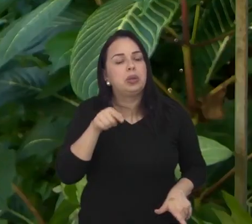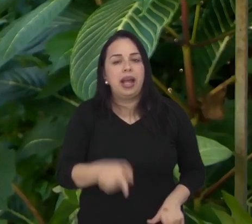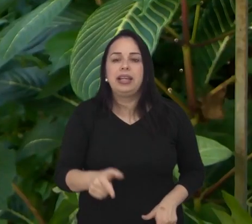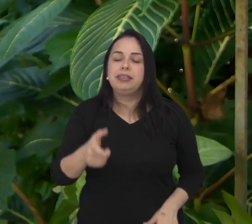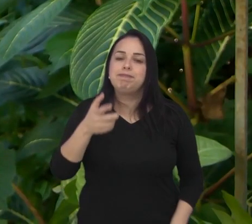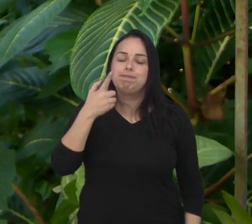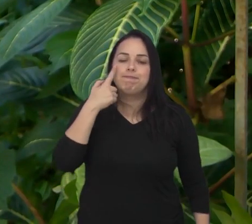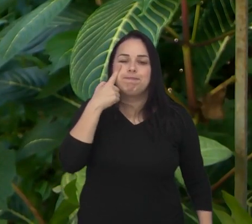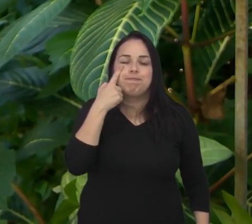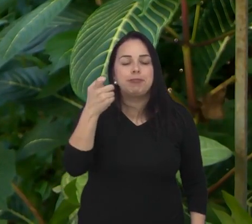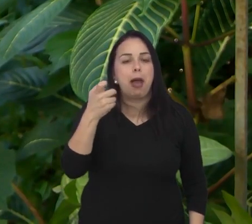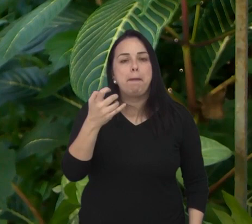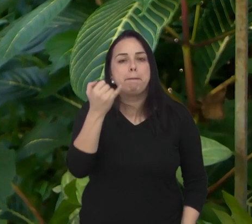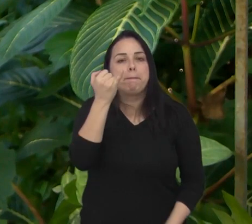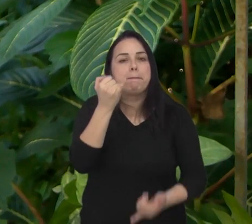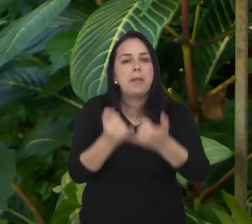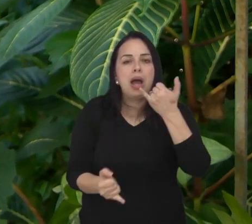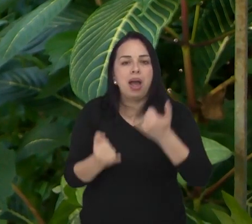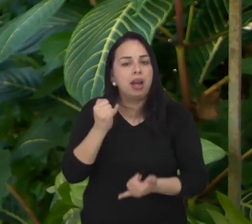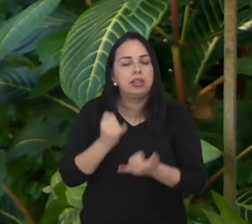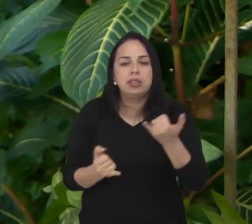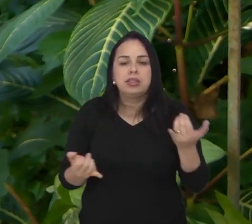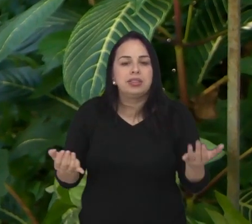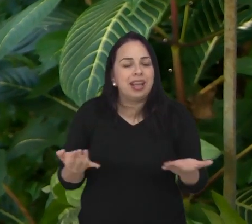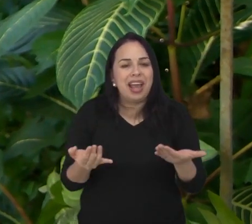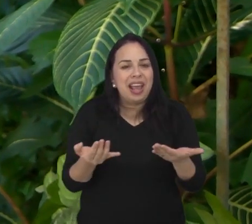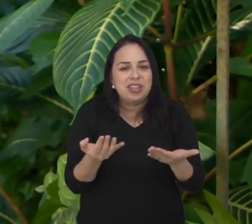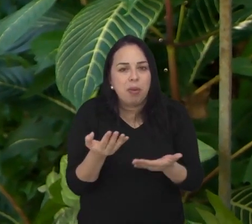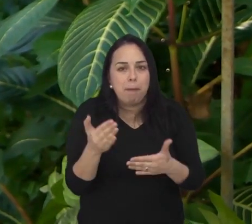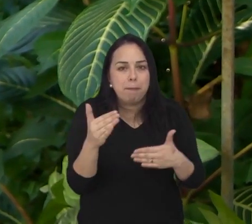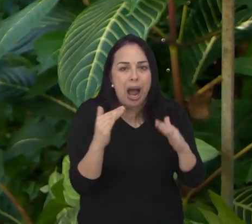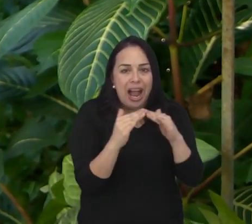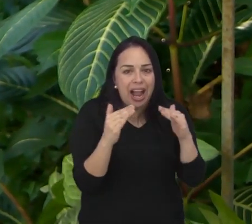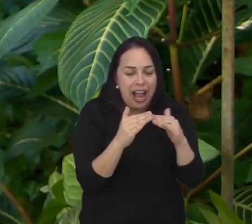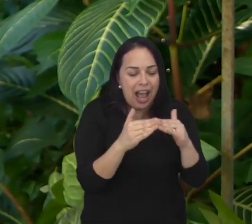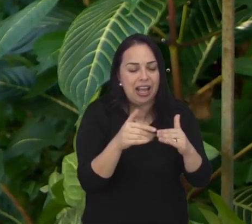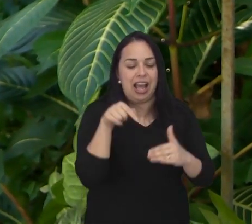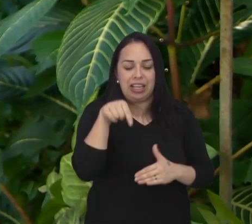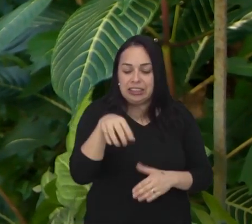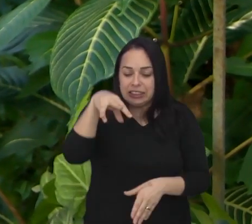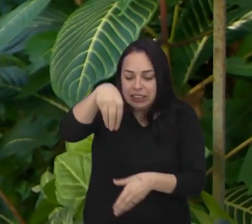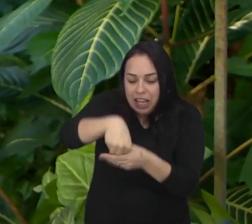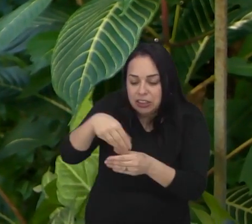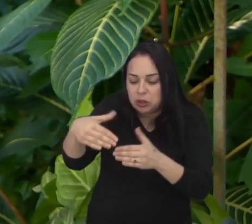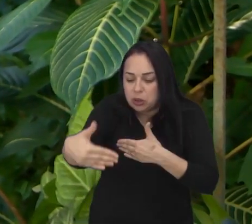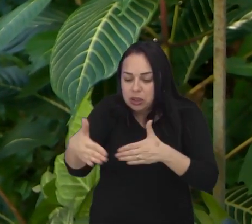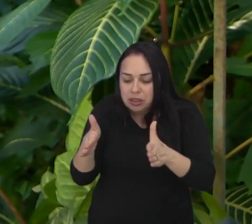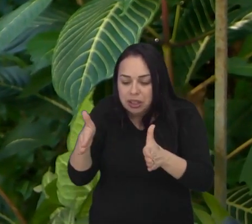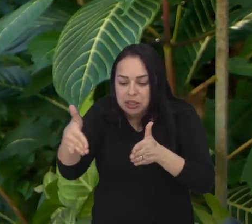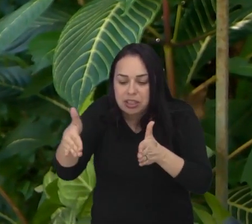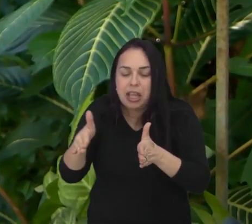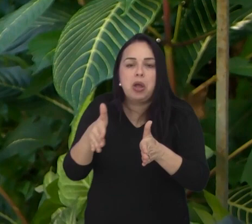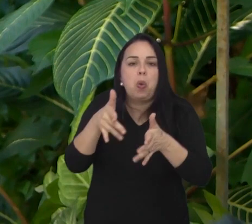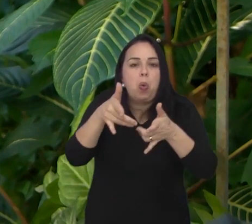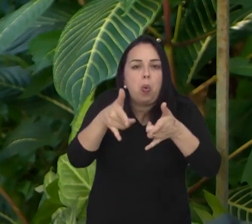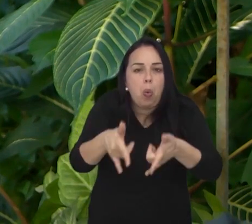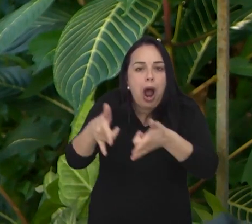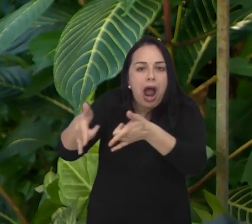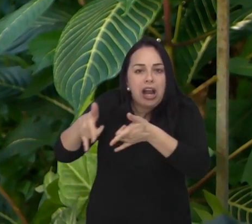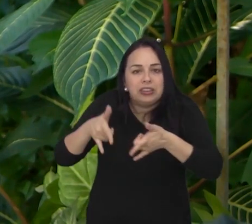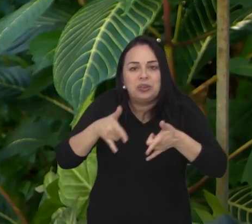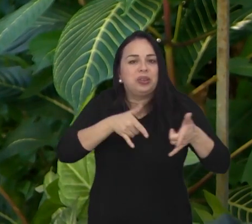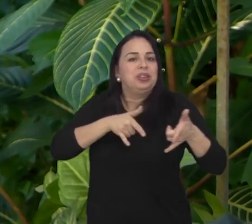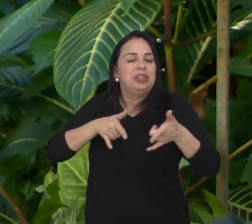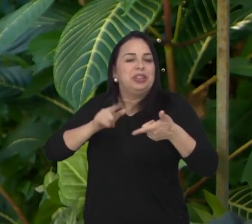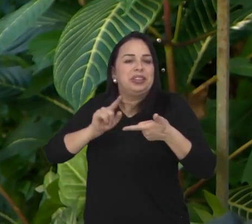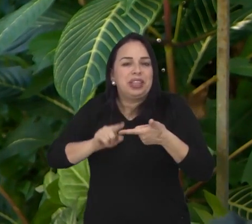Pedro. É um negócio muito interessante, porque parece como se fosse uma casa. Tem suas